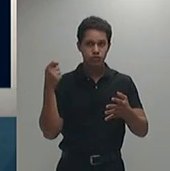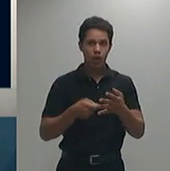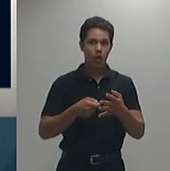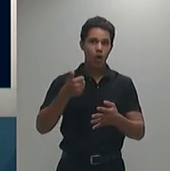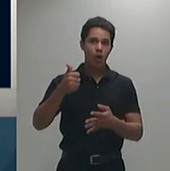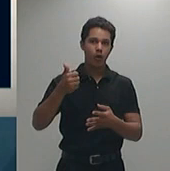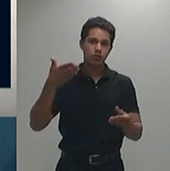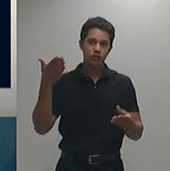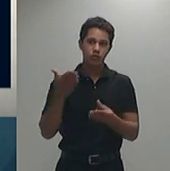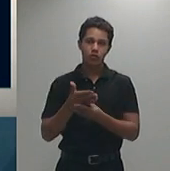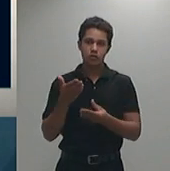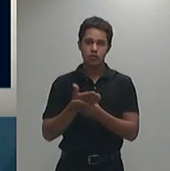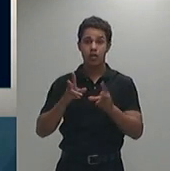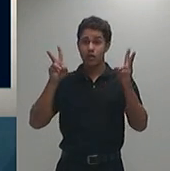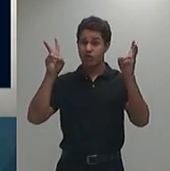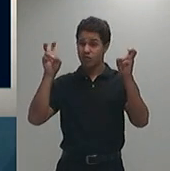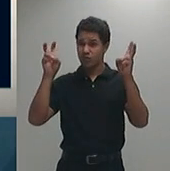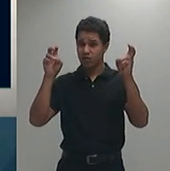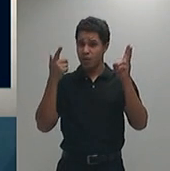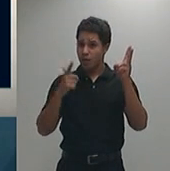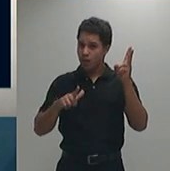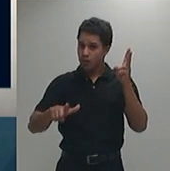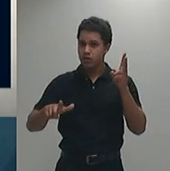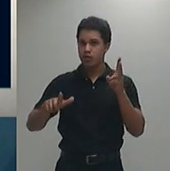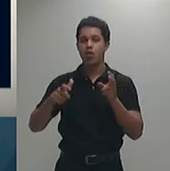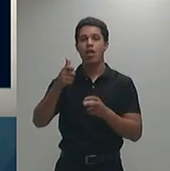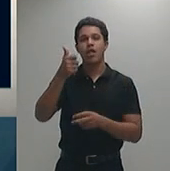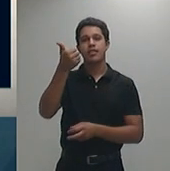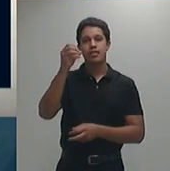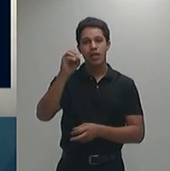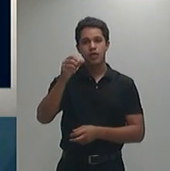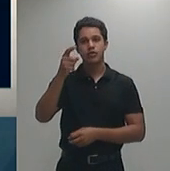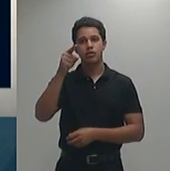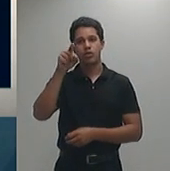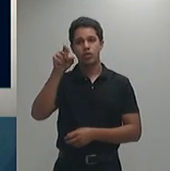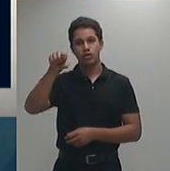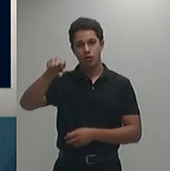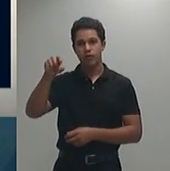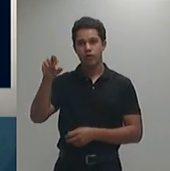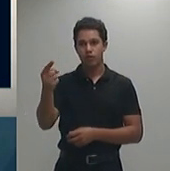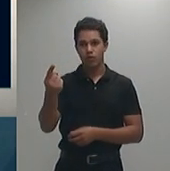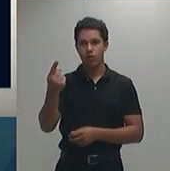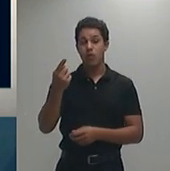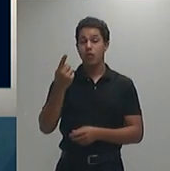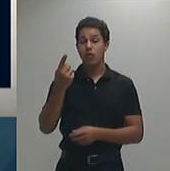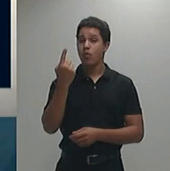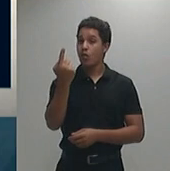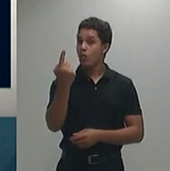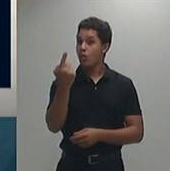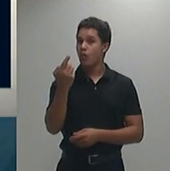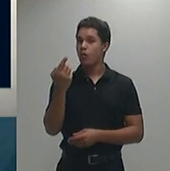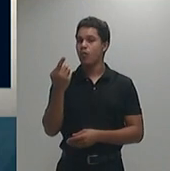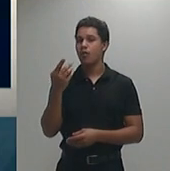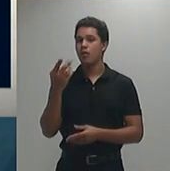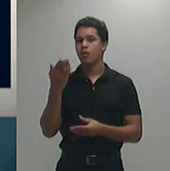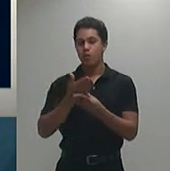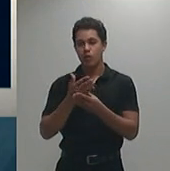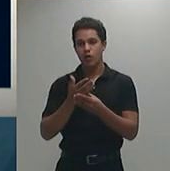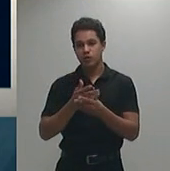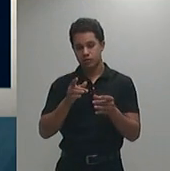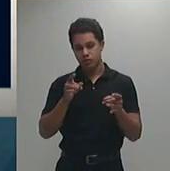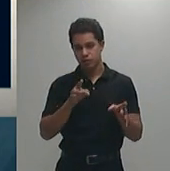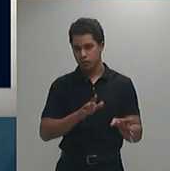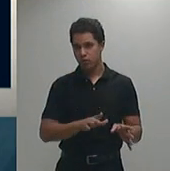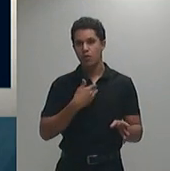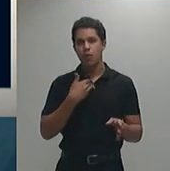repetitivo 1091 um julgamento restou pendente com pedido de vista é adiado julgamento dos